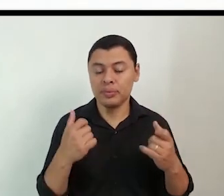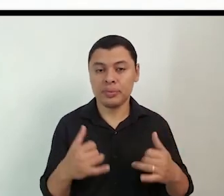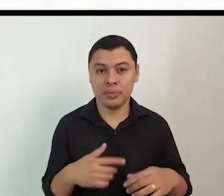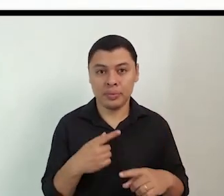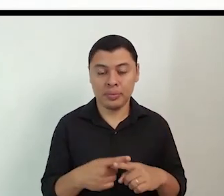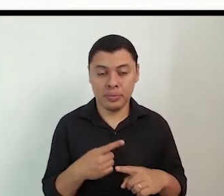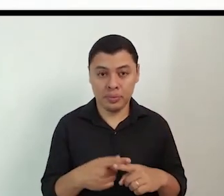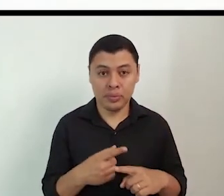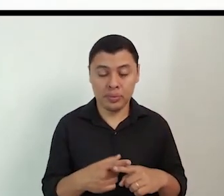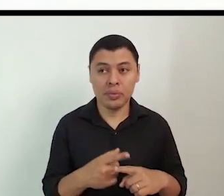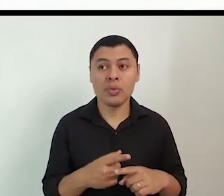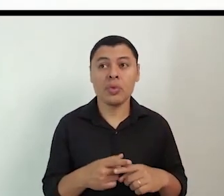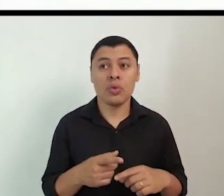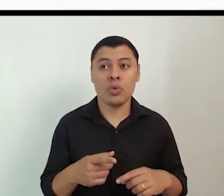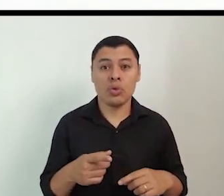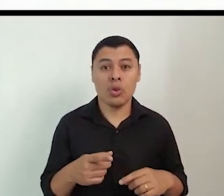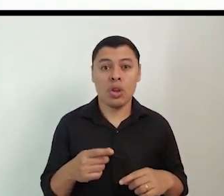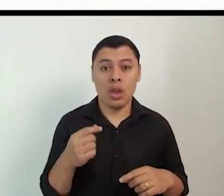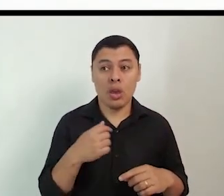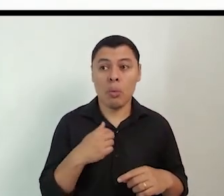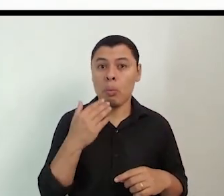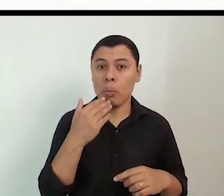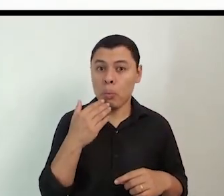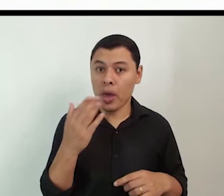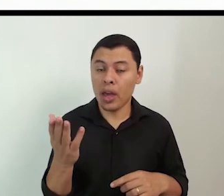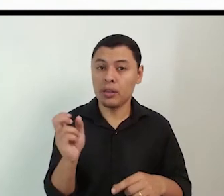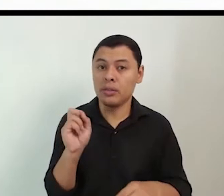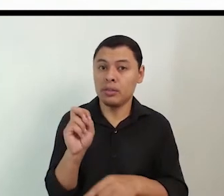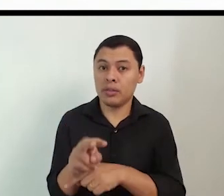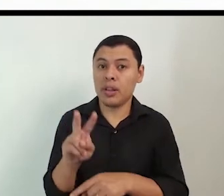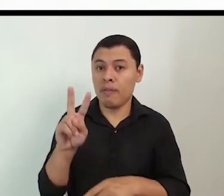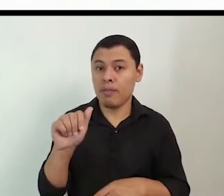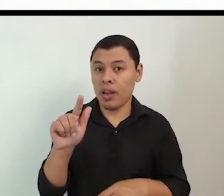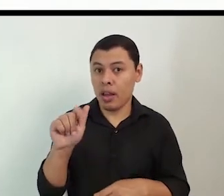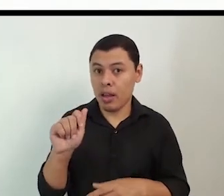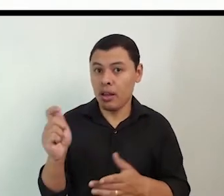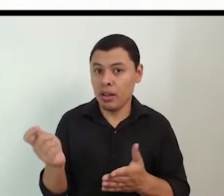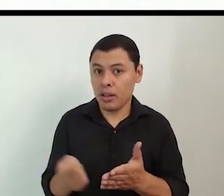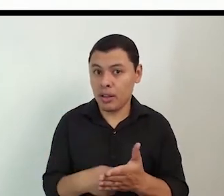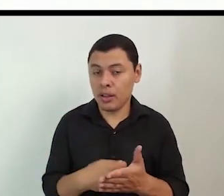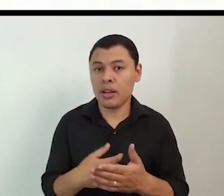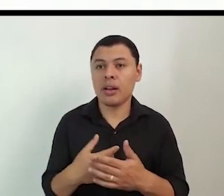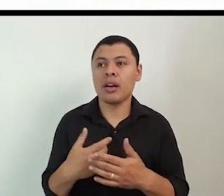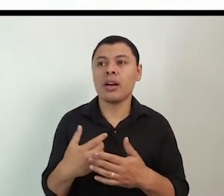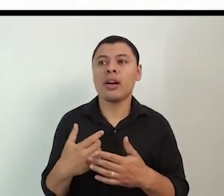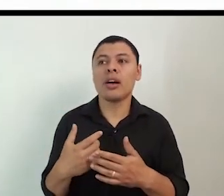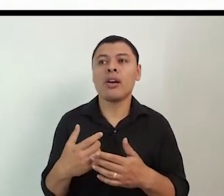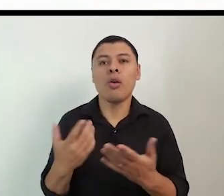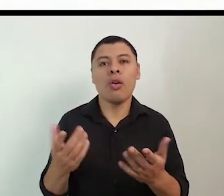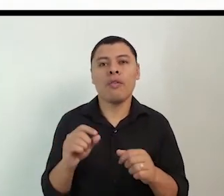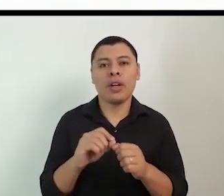o momento de aplicar para uma vaga, fazer o seu CV e aplicar para uma vaga para uma